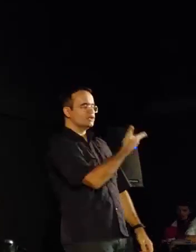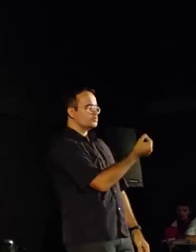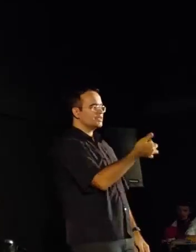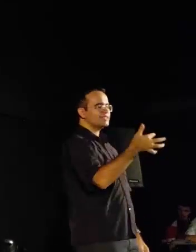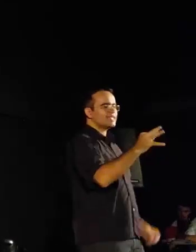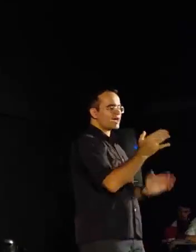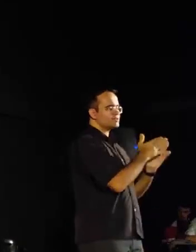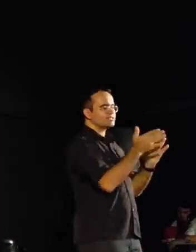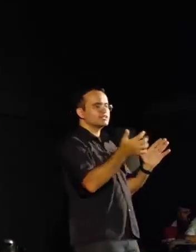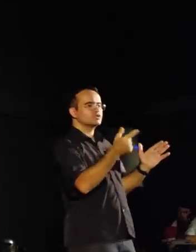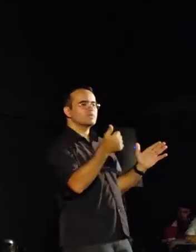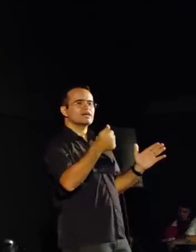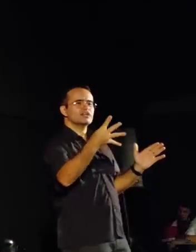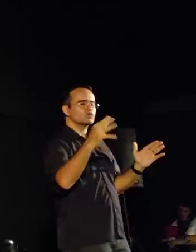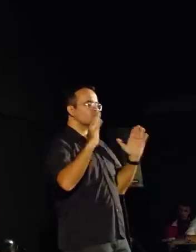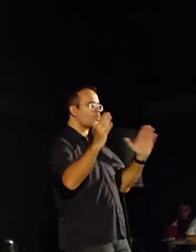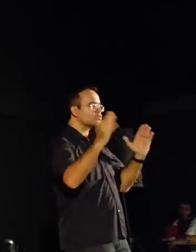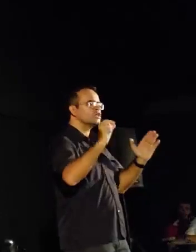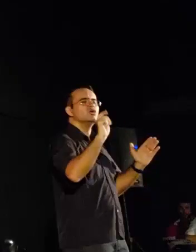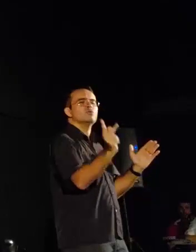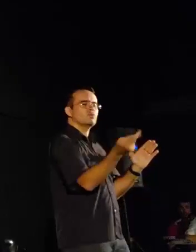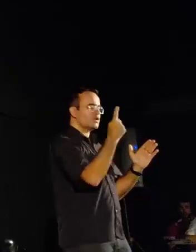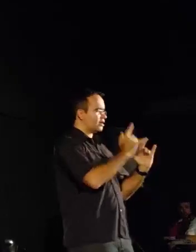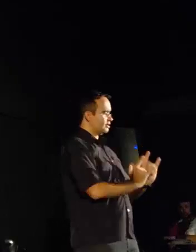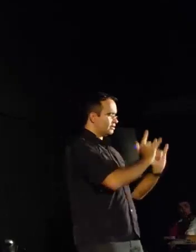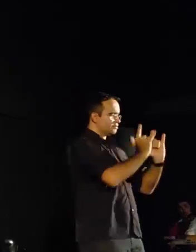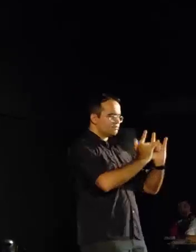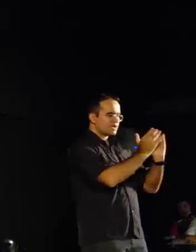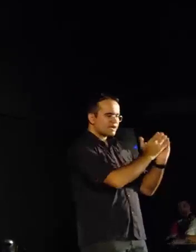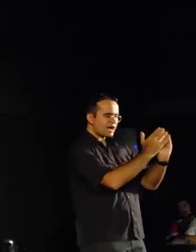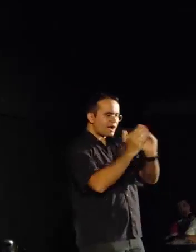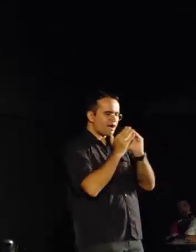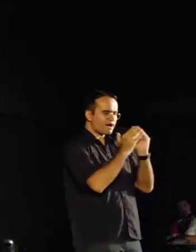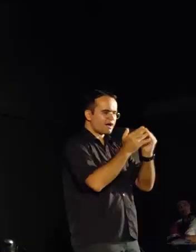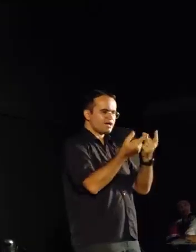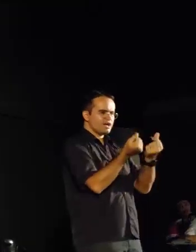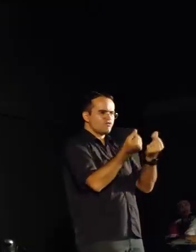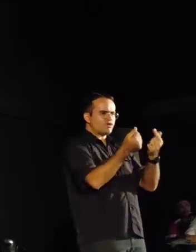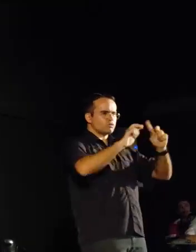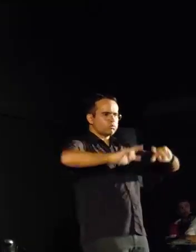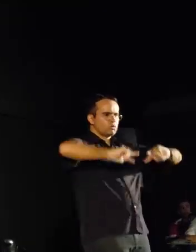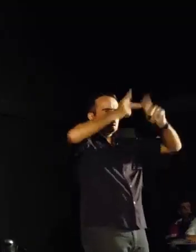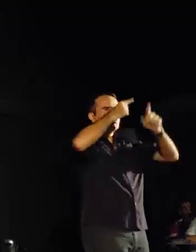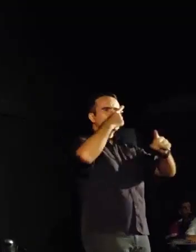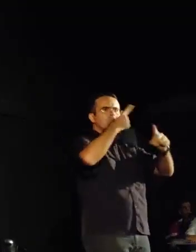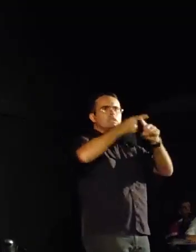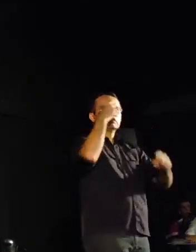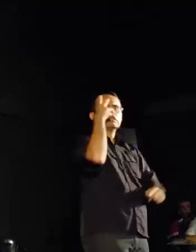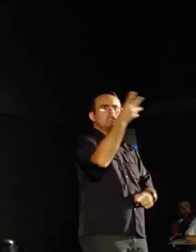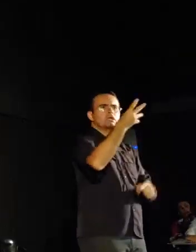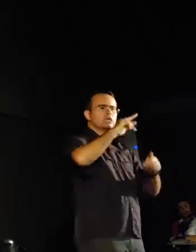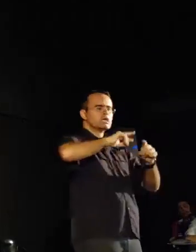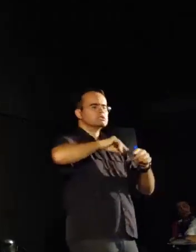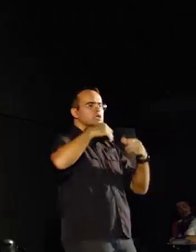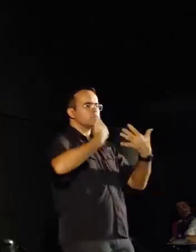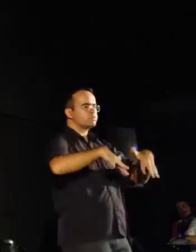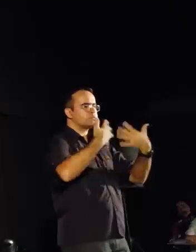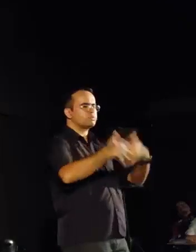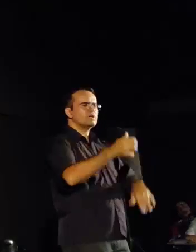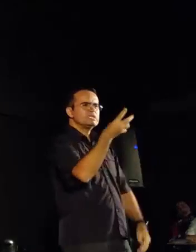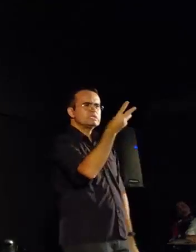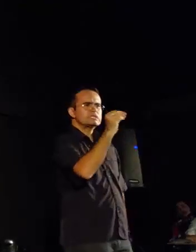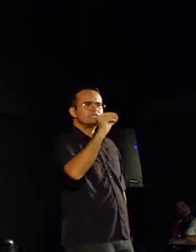a 2014, o preço de imóveis em São Paulo triplicou. 4 anos,